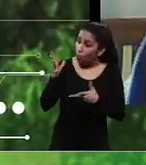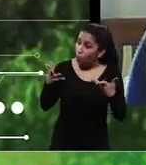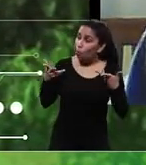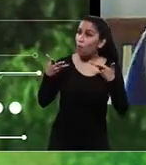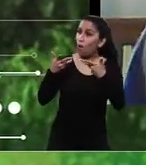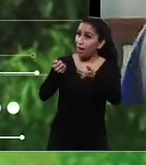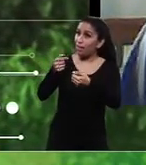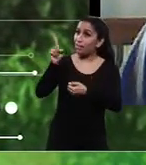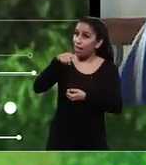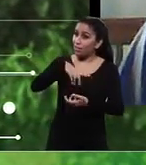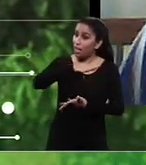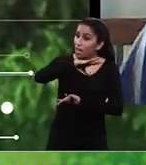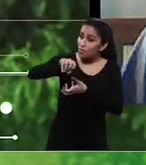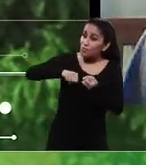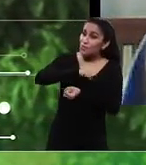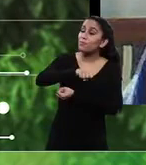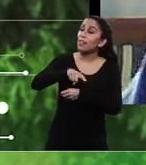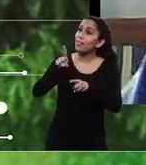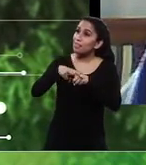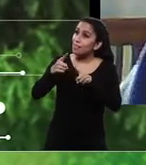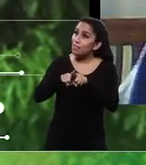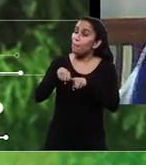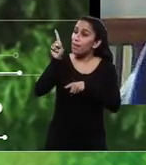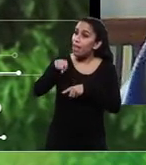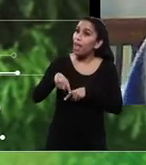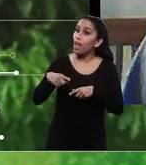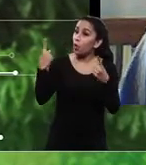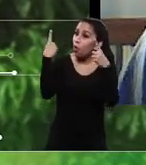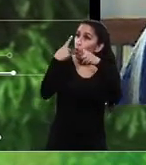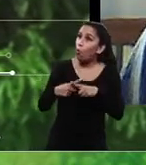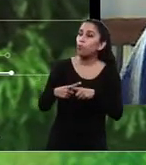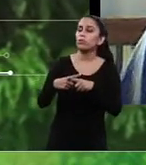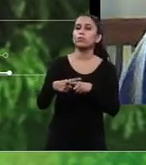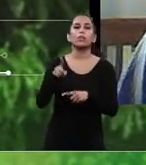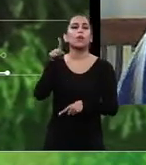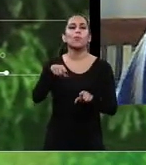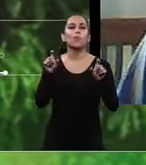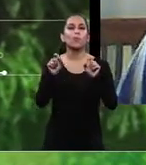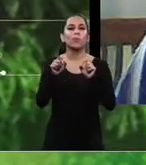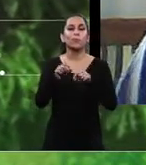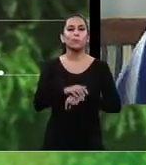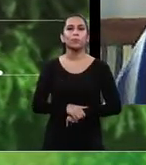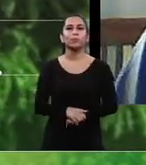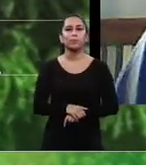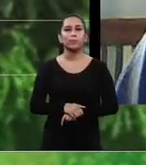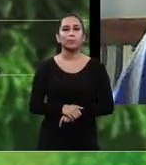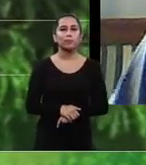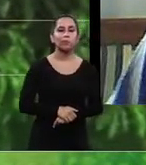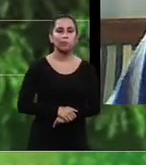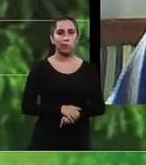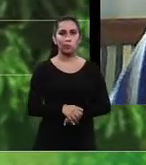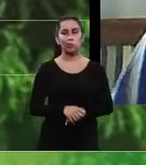são sustentáveis e são competitivos. É a própria questão...